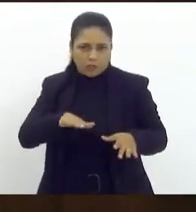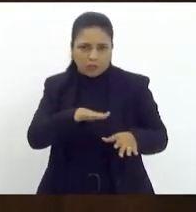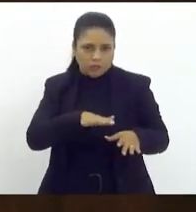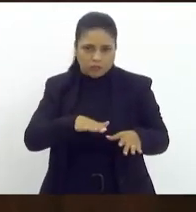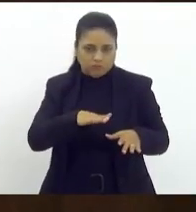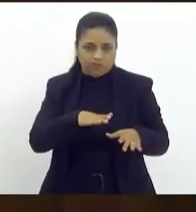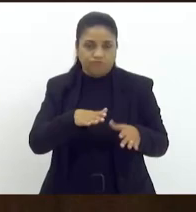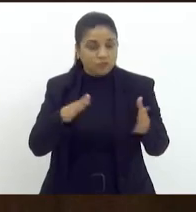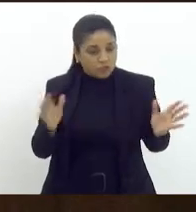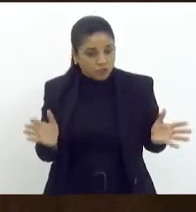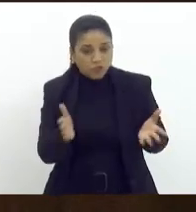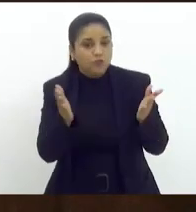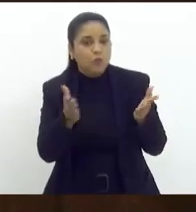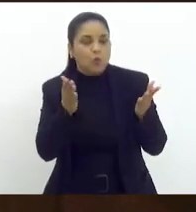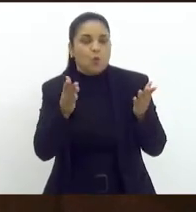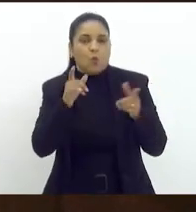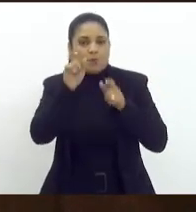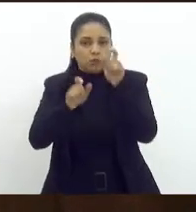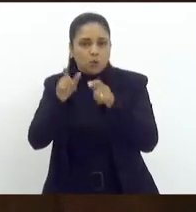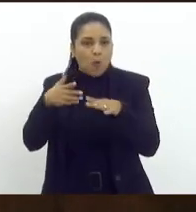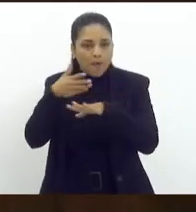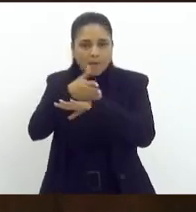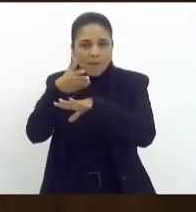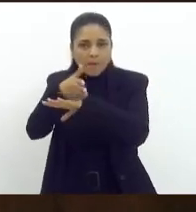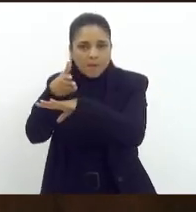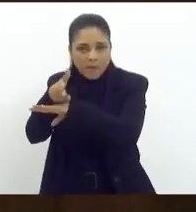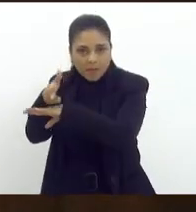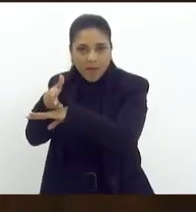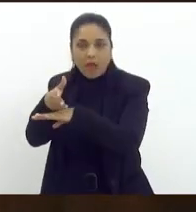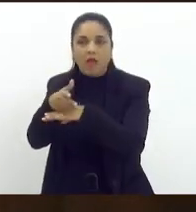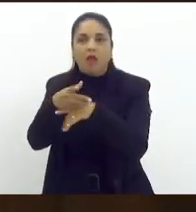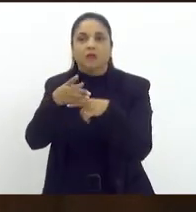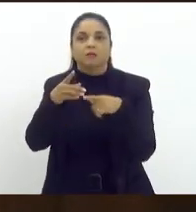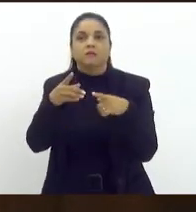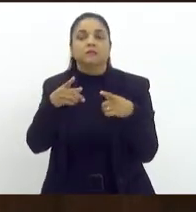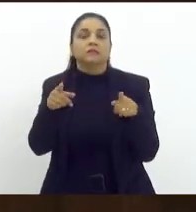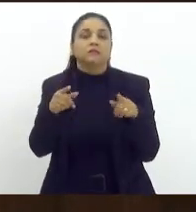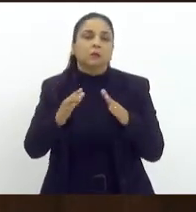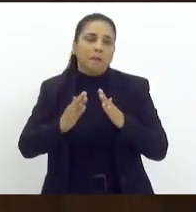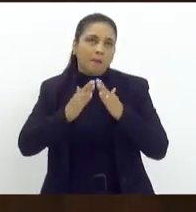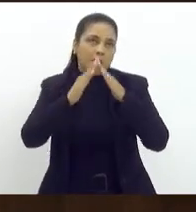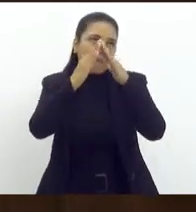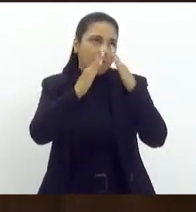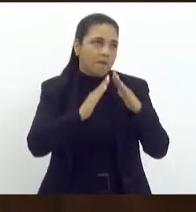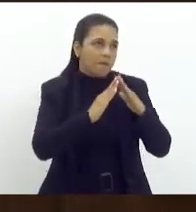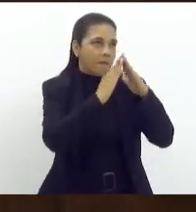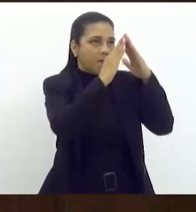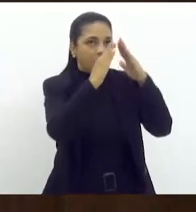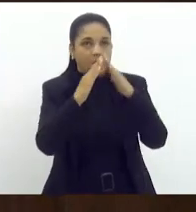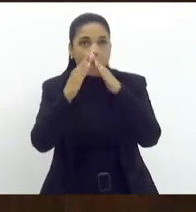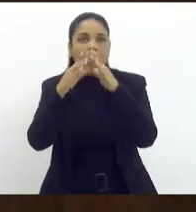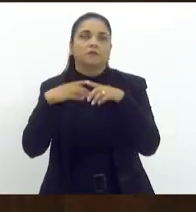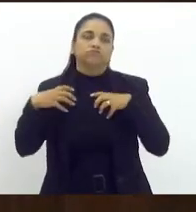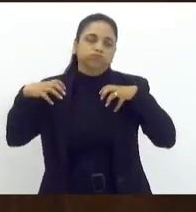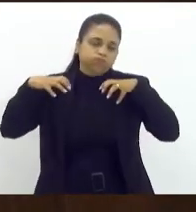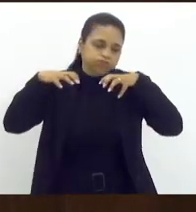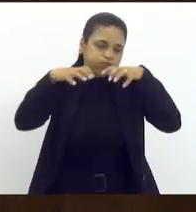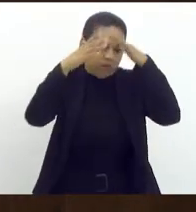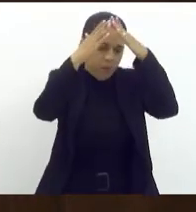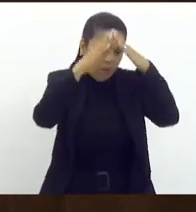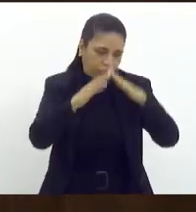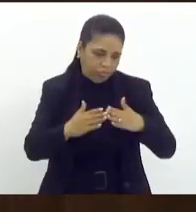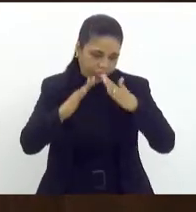estimulou tanto tanto tanto tanto isso que todo ano descem várias casas caem aí os prefeitos